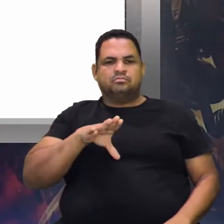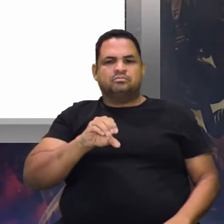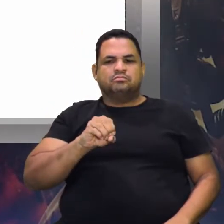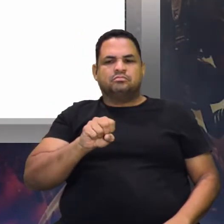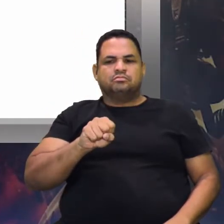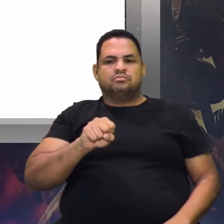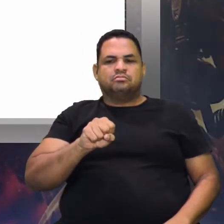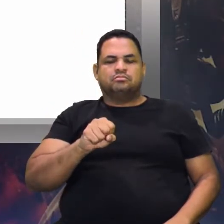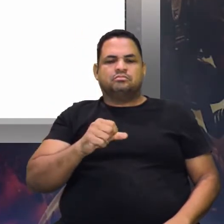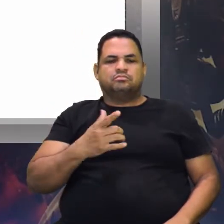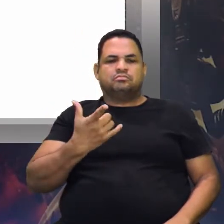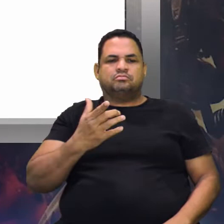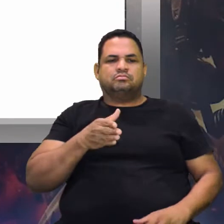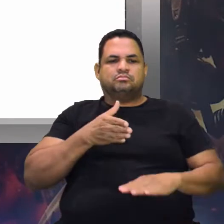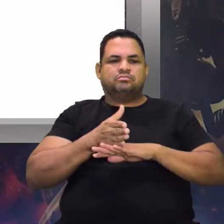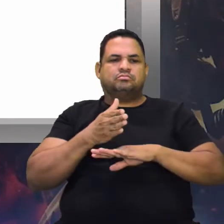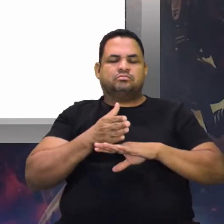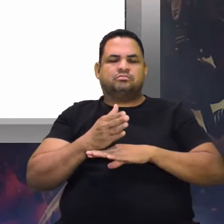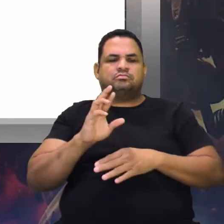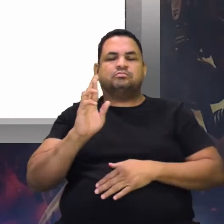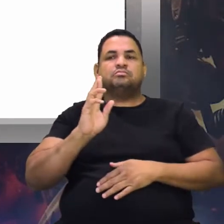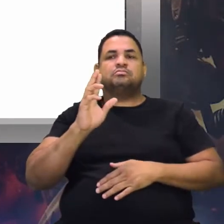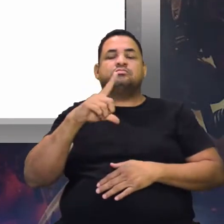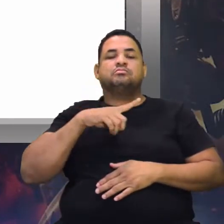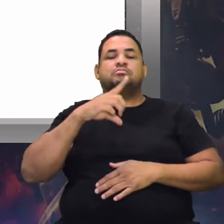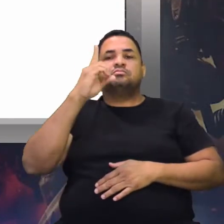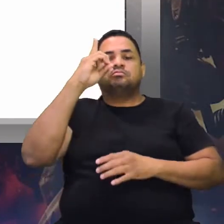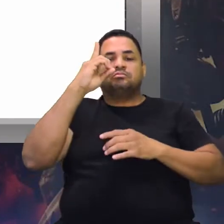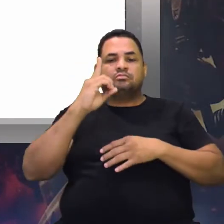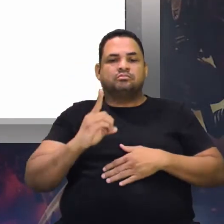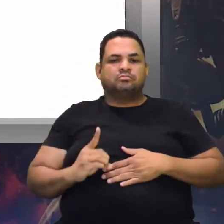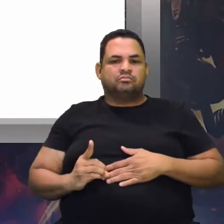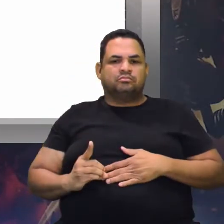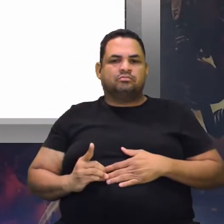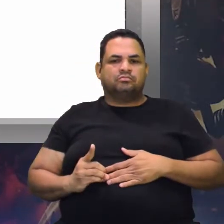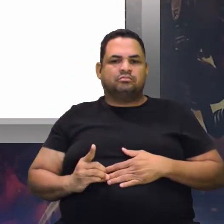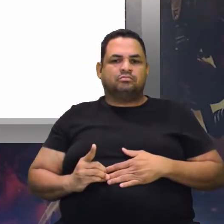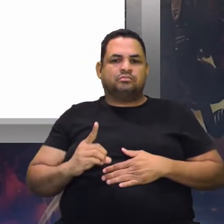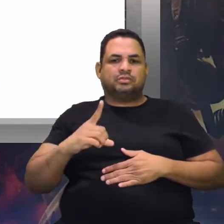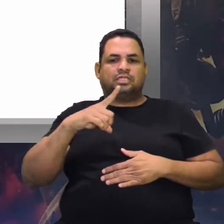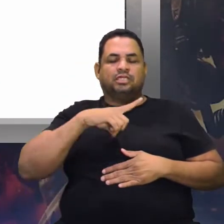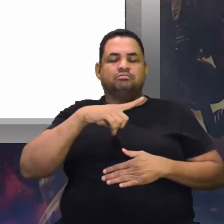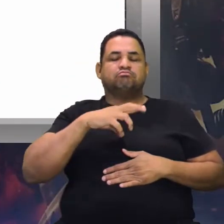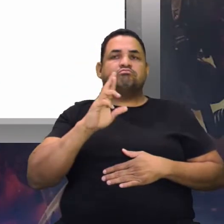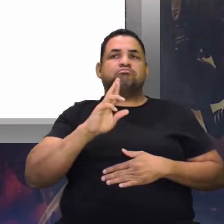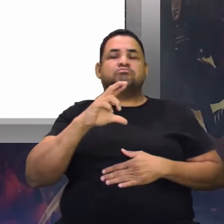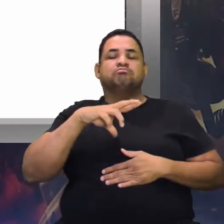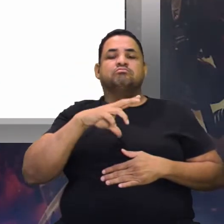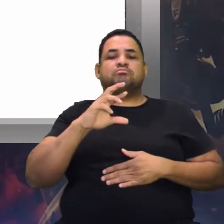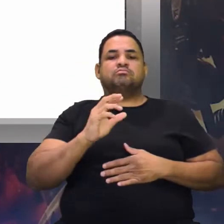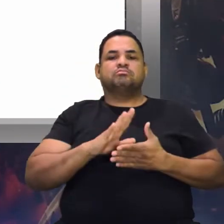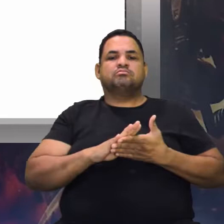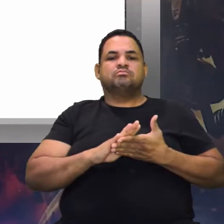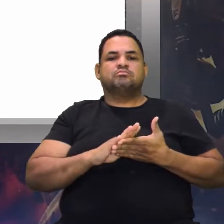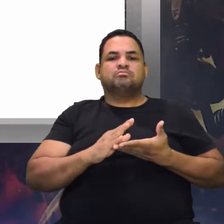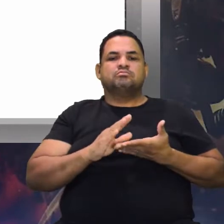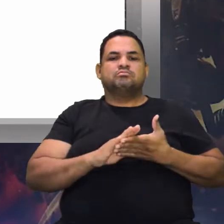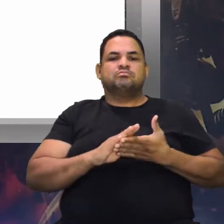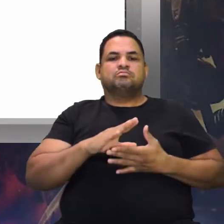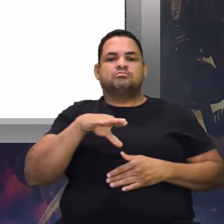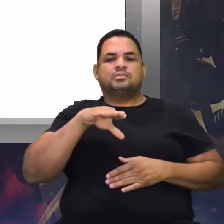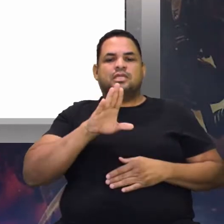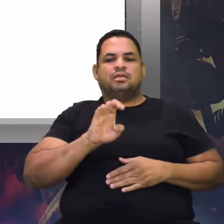democracia. Então, a participação, mas quem tinha direito à democracia? Quem tinha direito à democracia só eram os